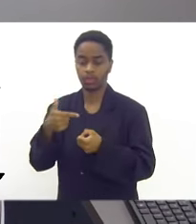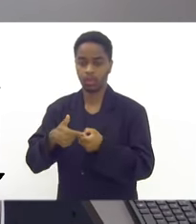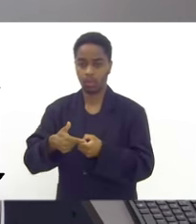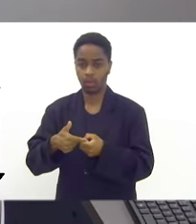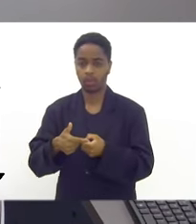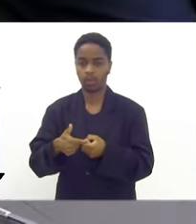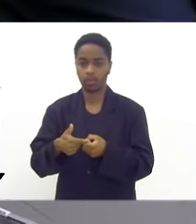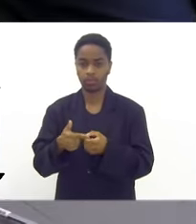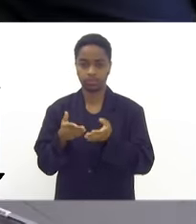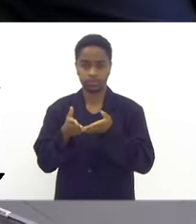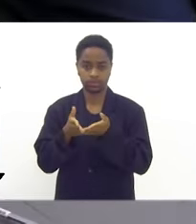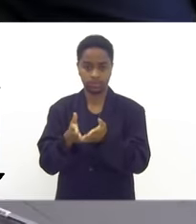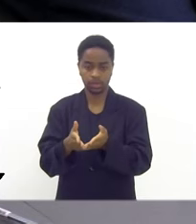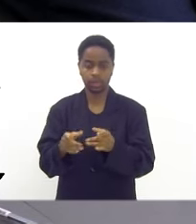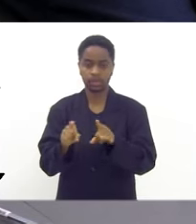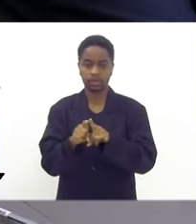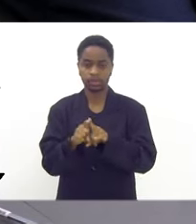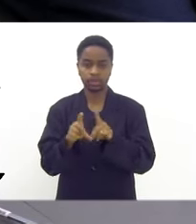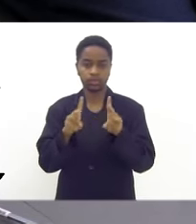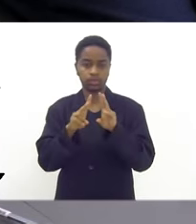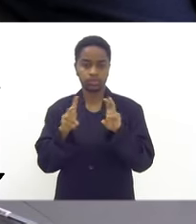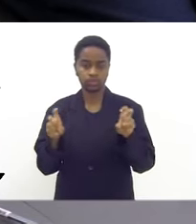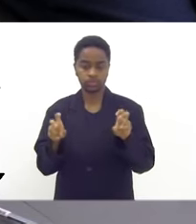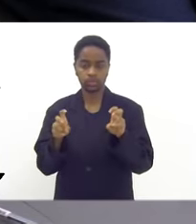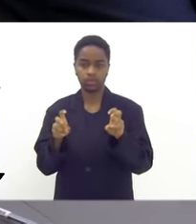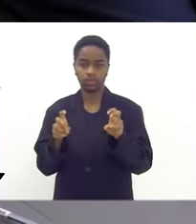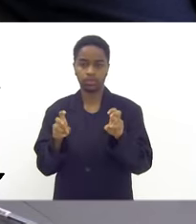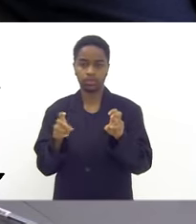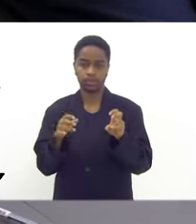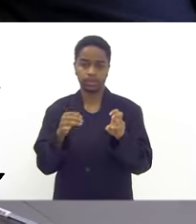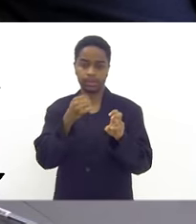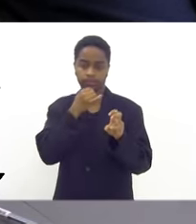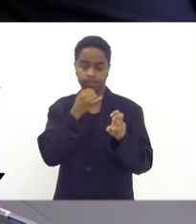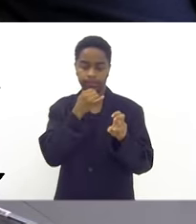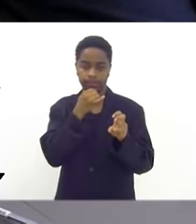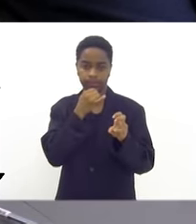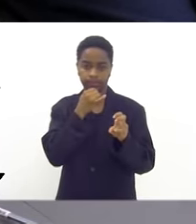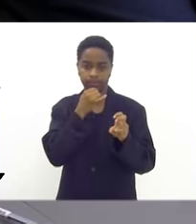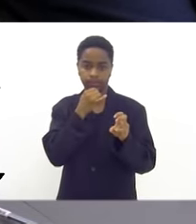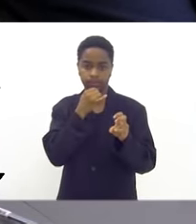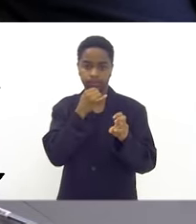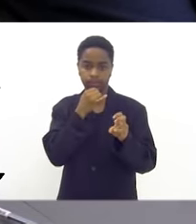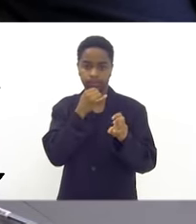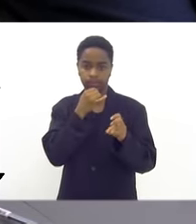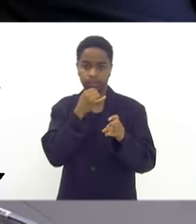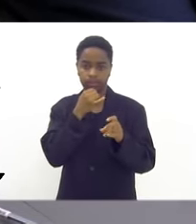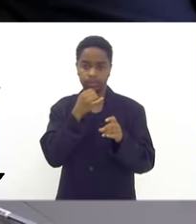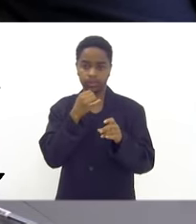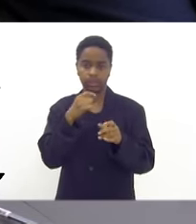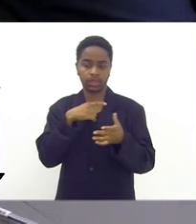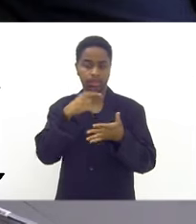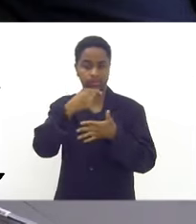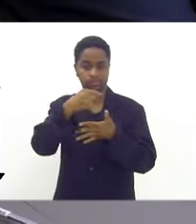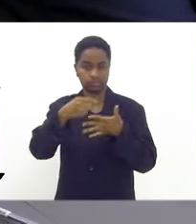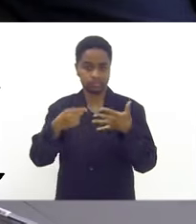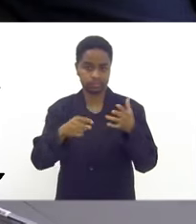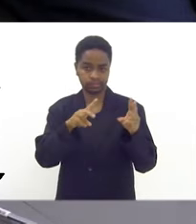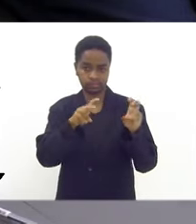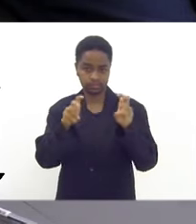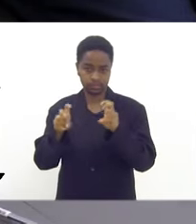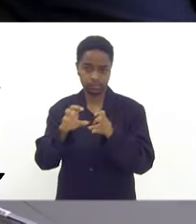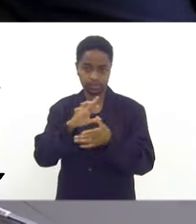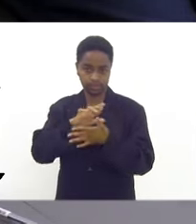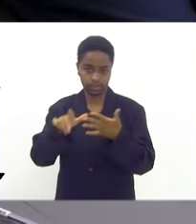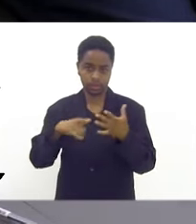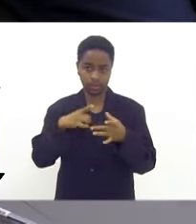em embarcações trata do abastecimento trata por exemplo de circulo preventivo uma série de questões isso isso tudo tá no